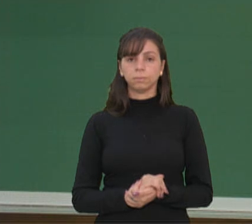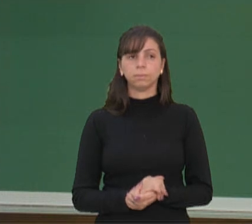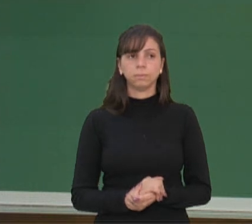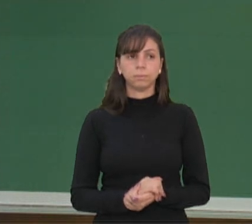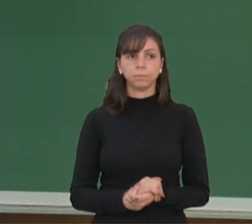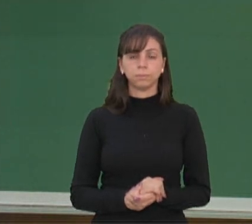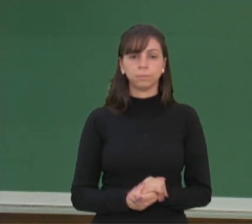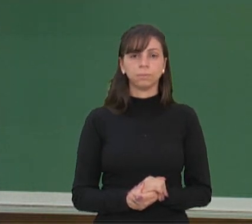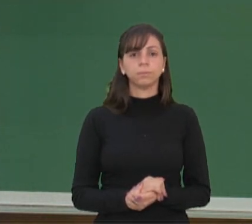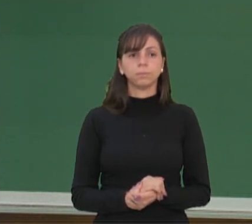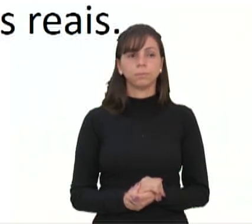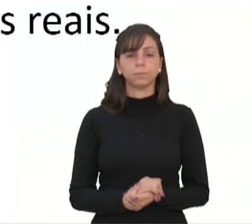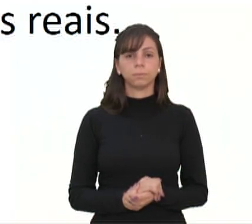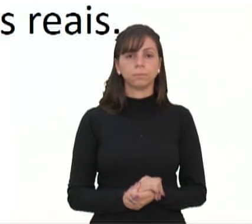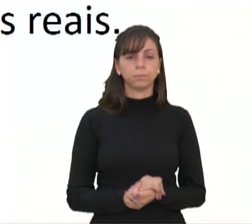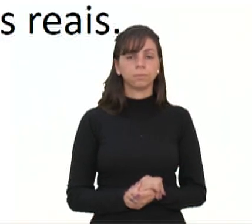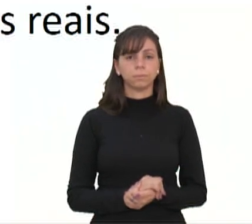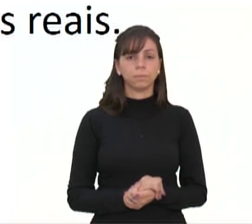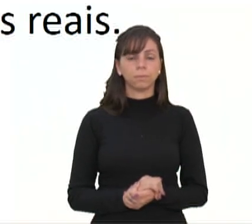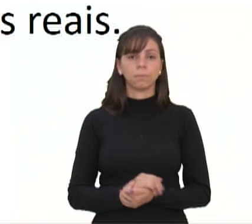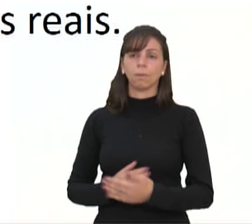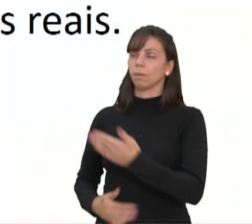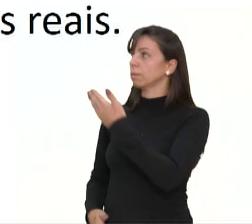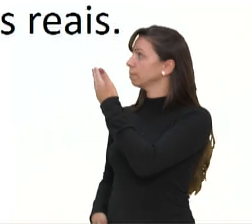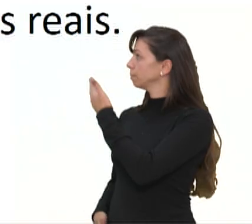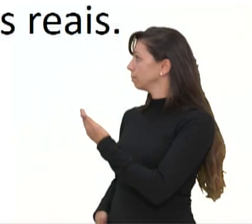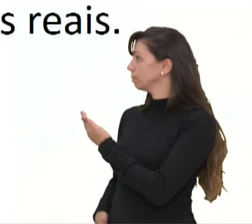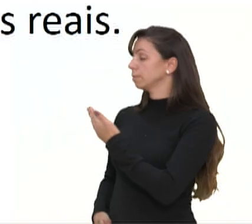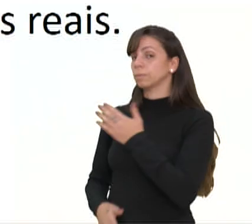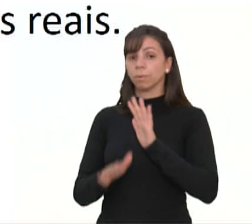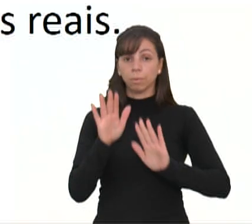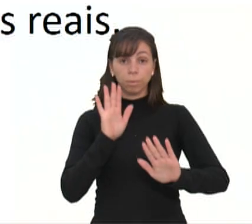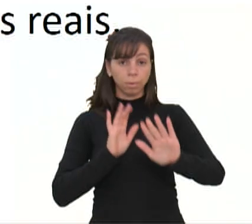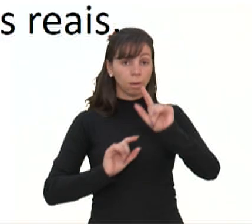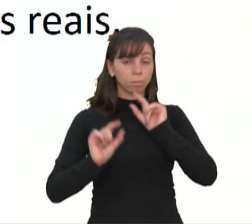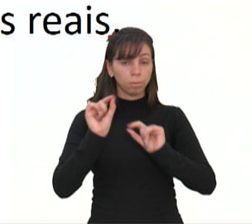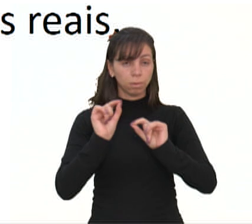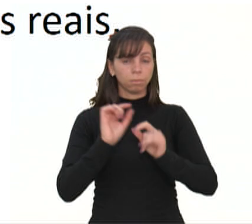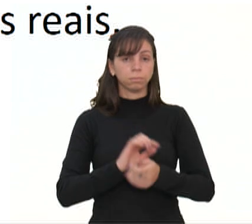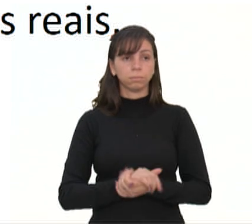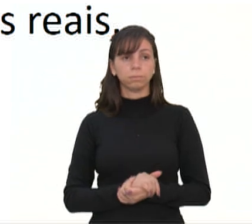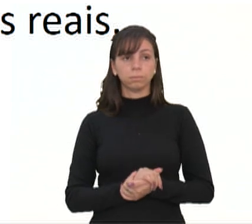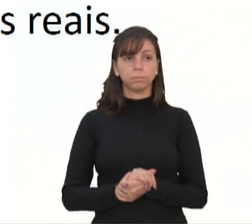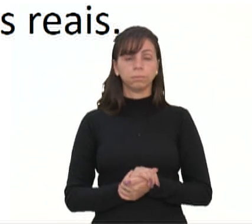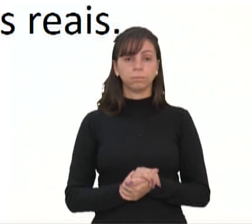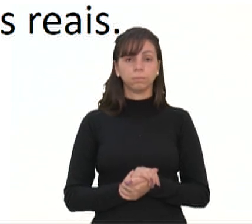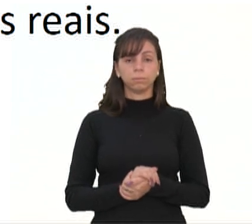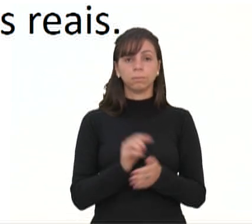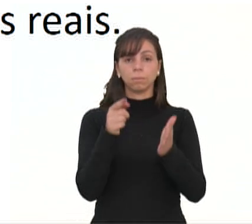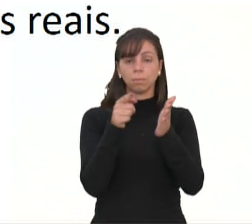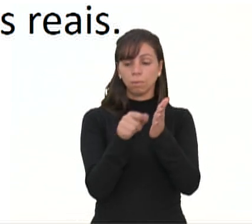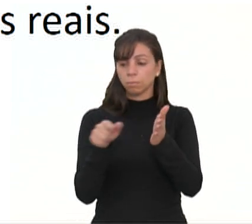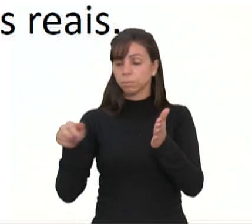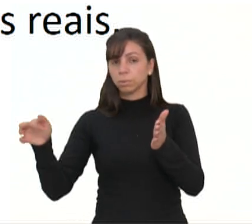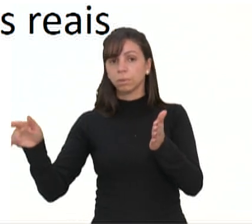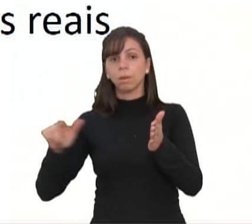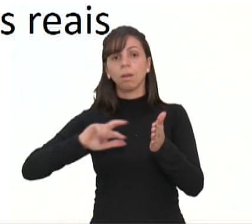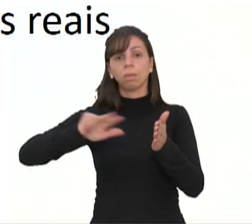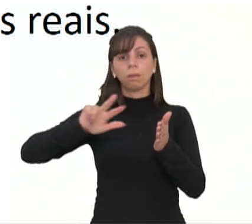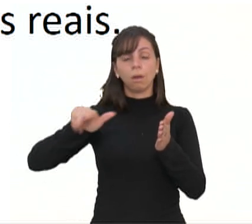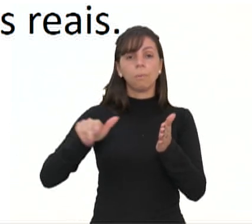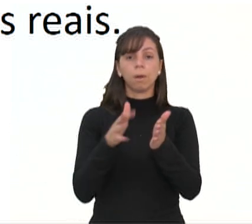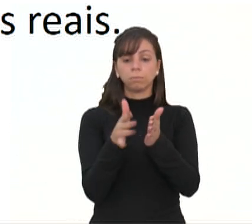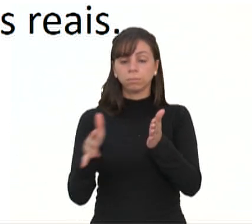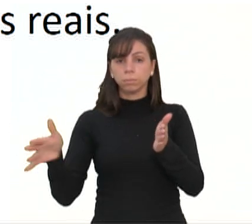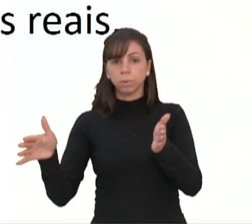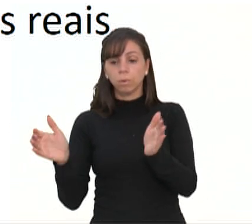Lembretes. Aqui, você precisa tomar alguns cuidados. Dá uma olhada. As dízimas não periódicas formam outro conjunto, e esse